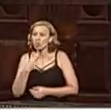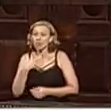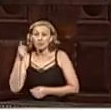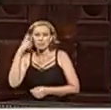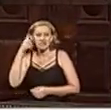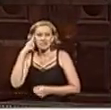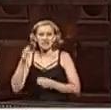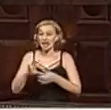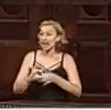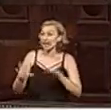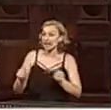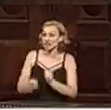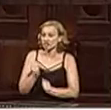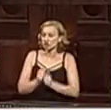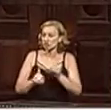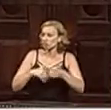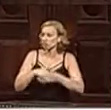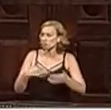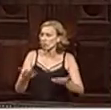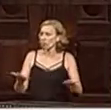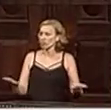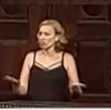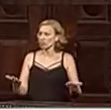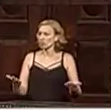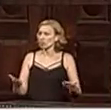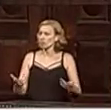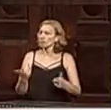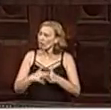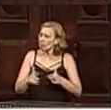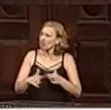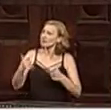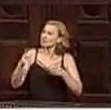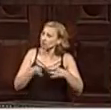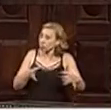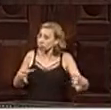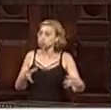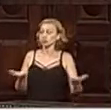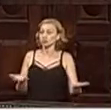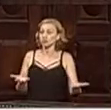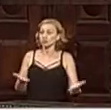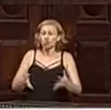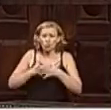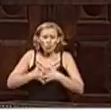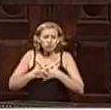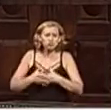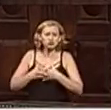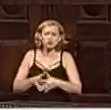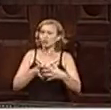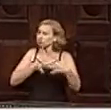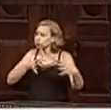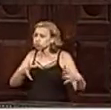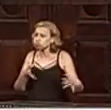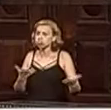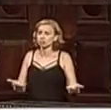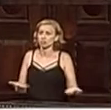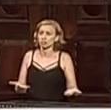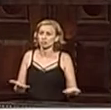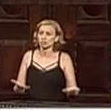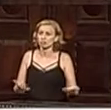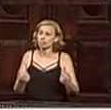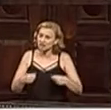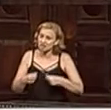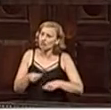jogo quando vive esse caos, é um problema a mais, uma confusão a mais para ser